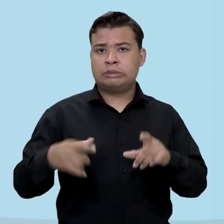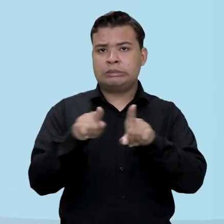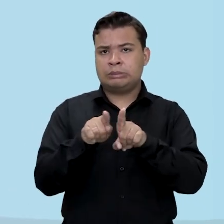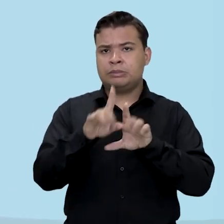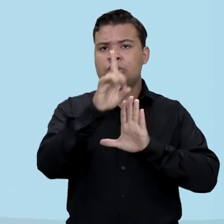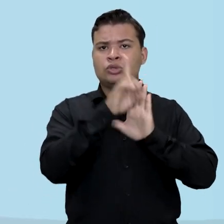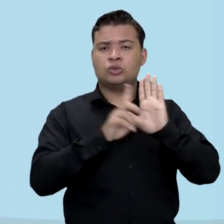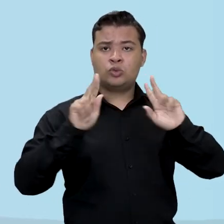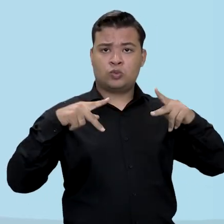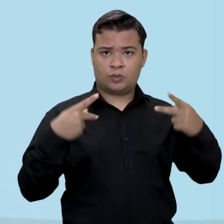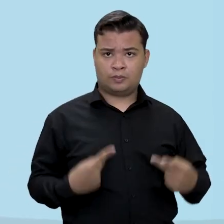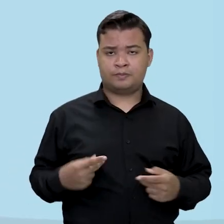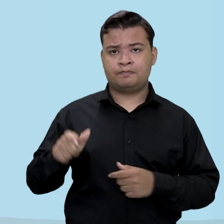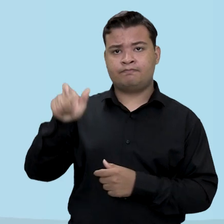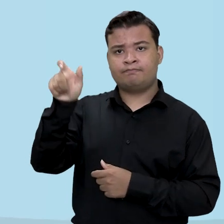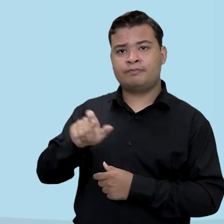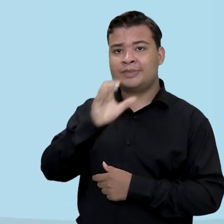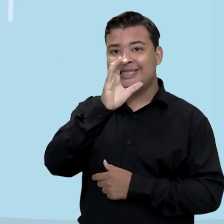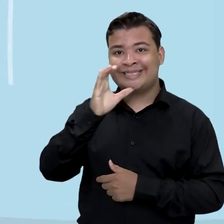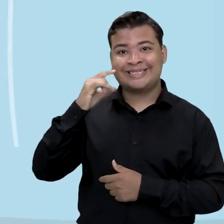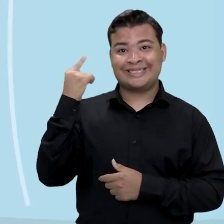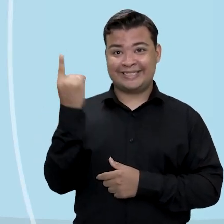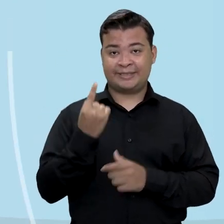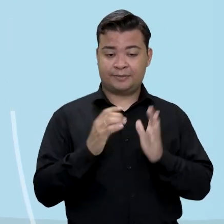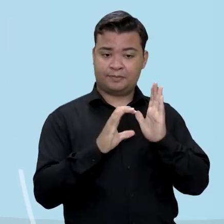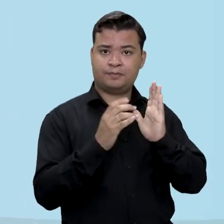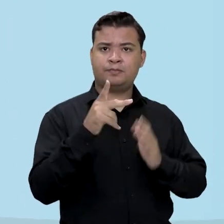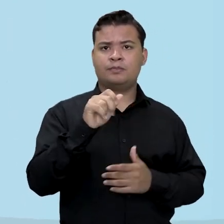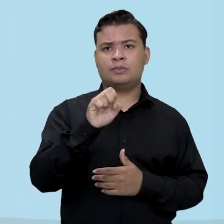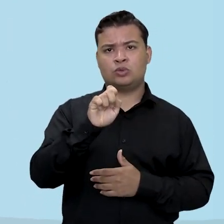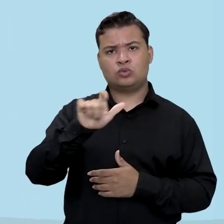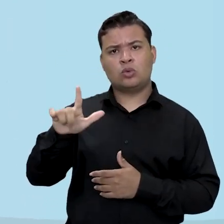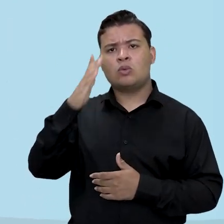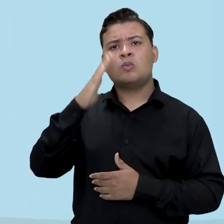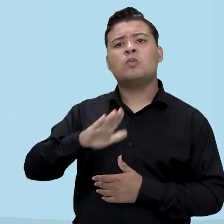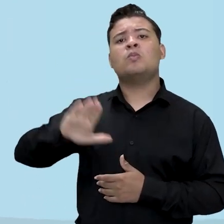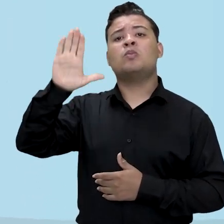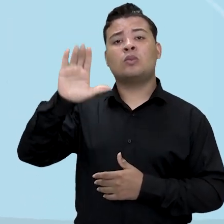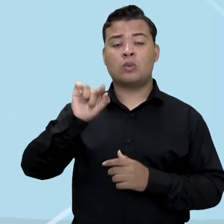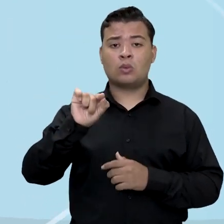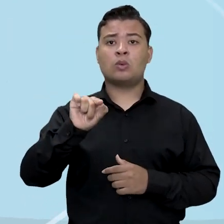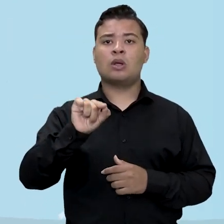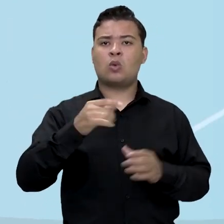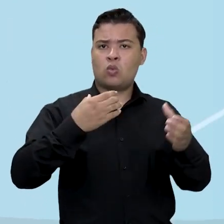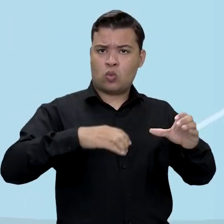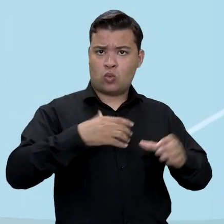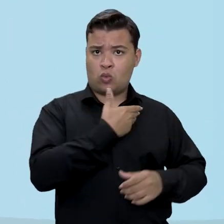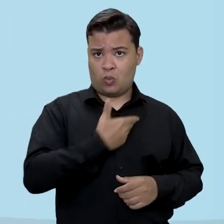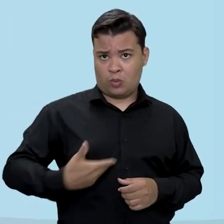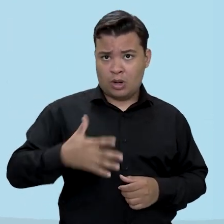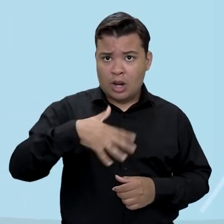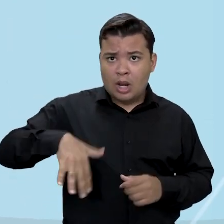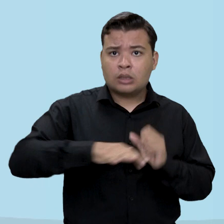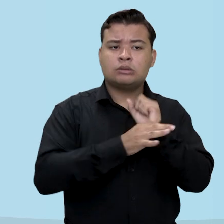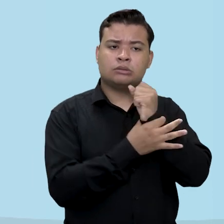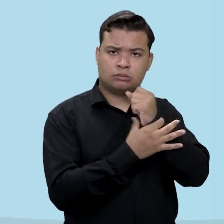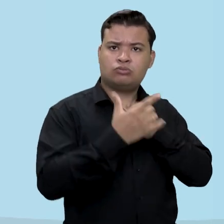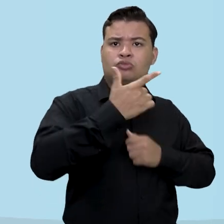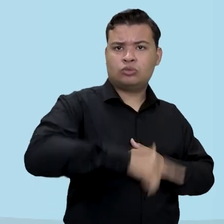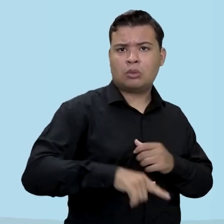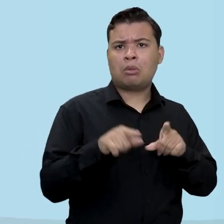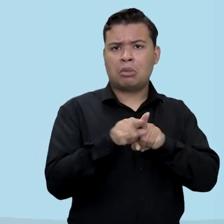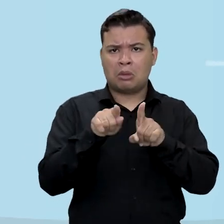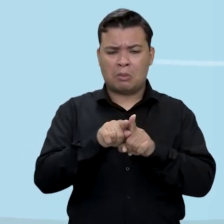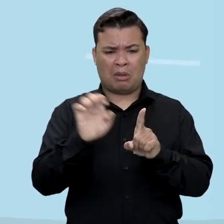pública e direitos humanos Cíntia dias do PSOL promete retomar concursos públicos na segurança e